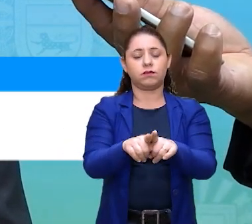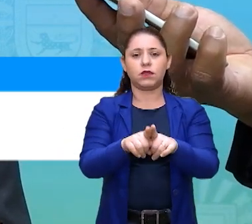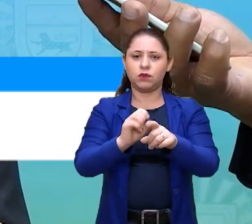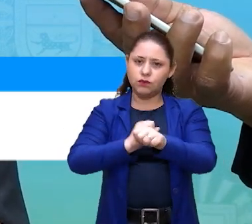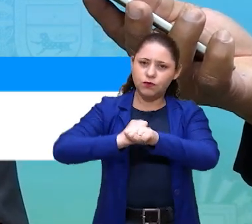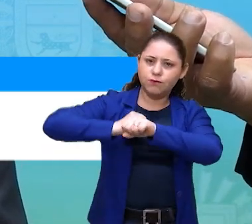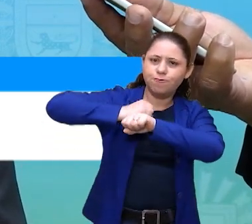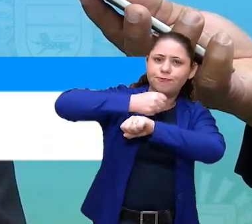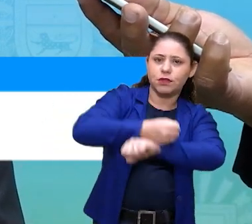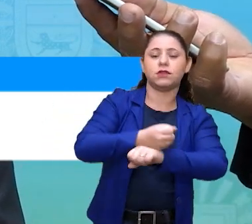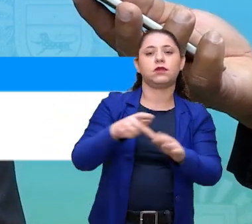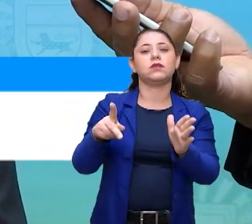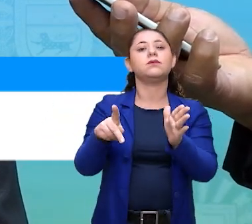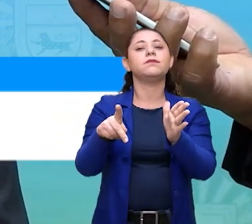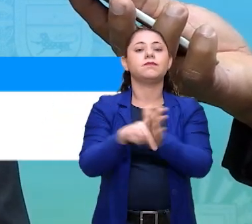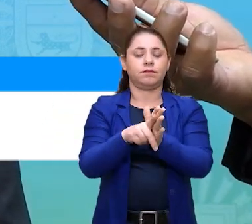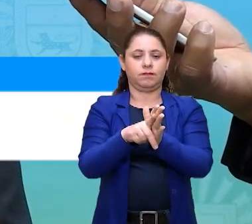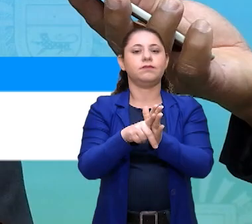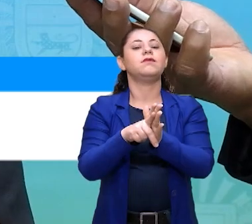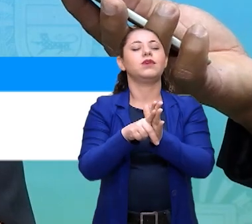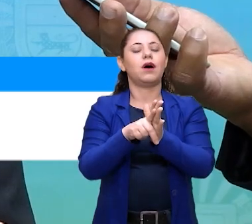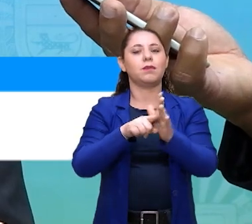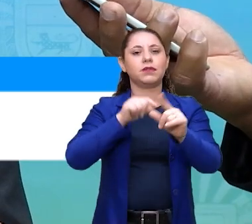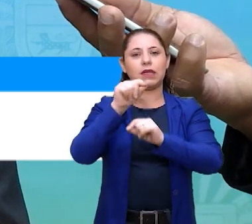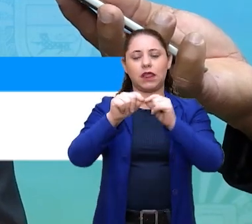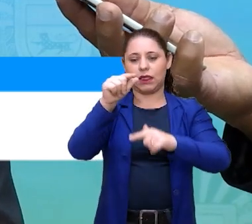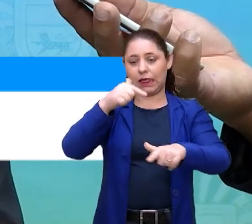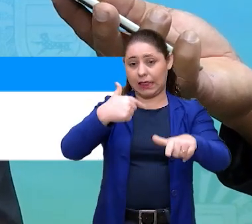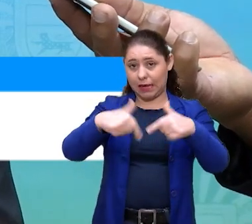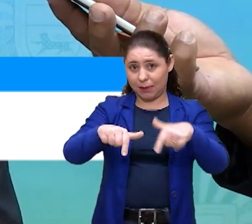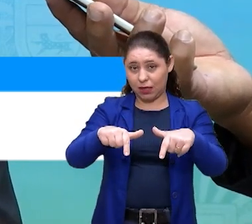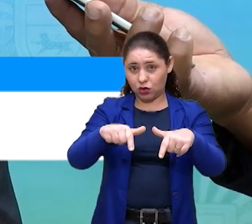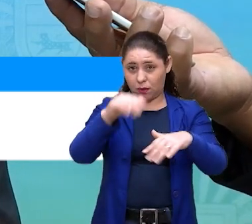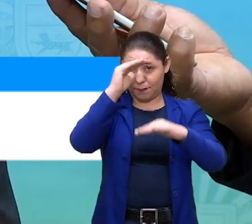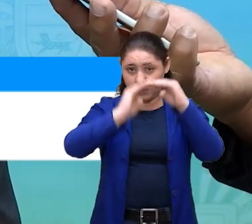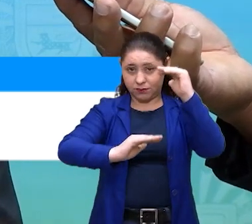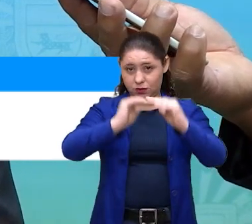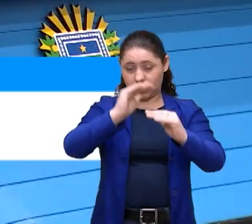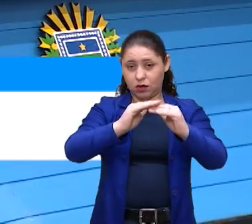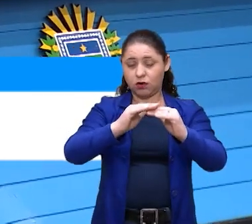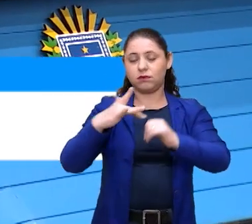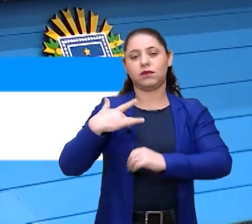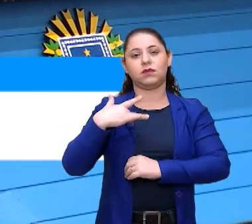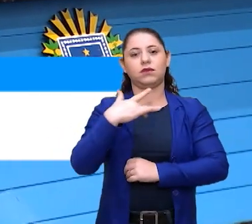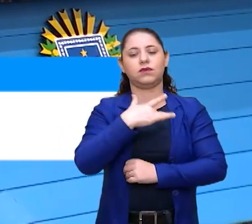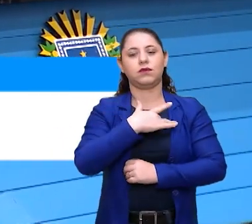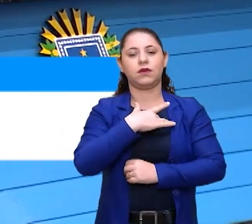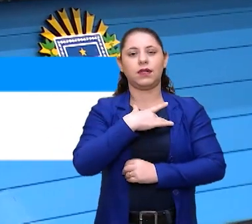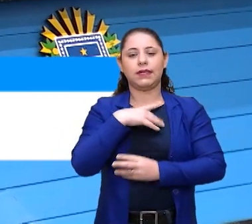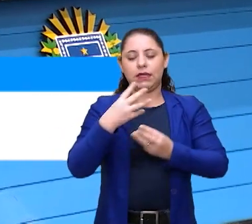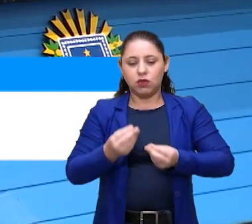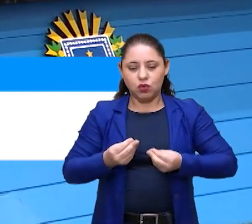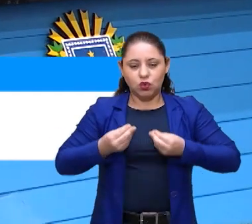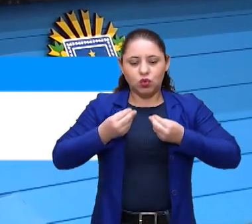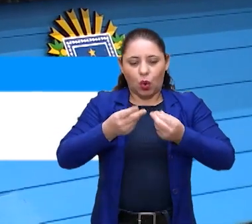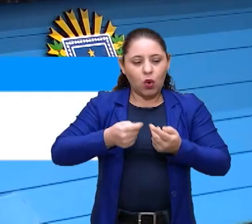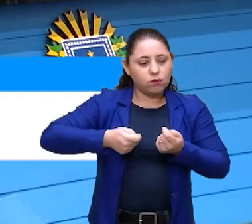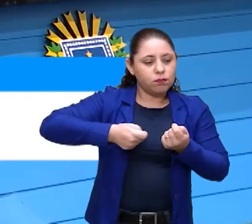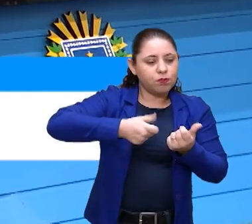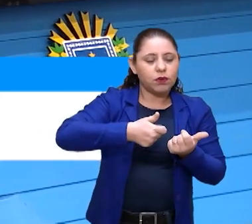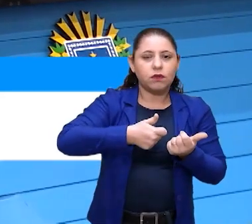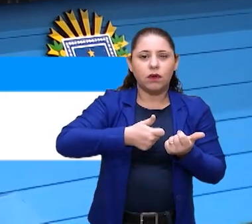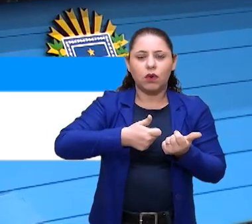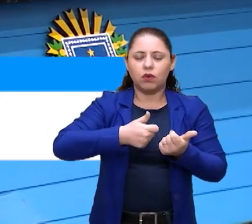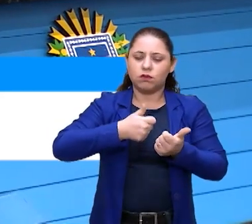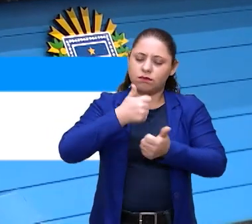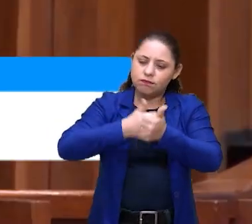e com o esforço que é característico daquele trabalhador que é o trabalhador da saúde, que se doa, que